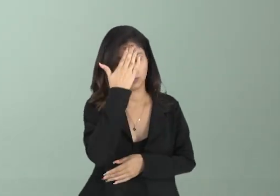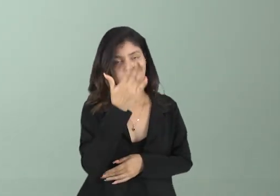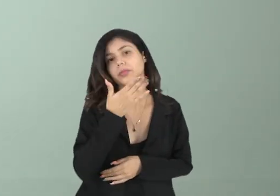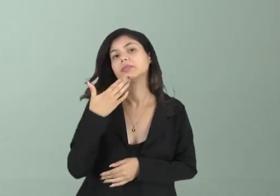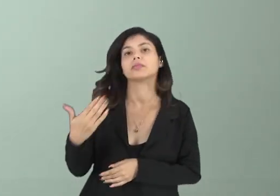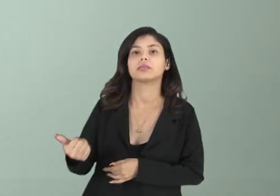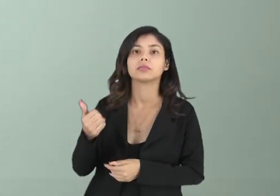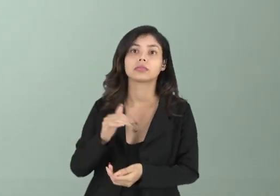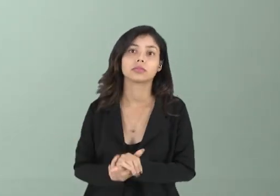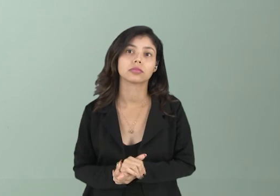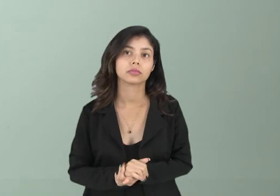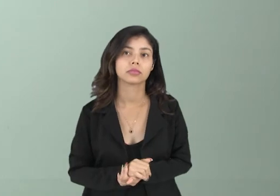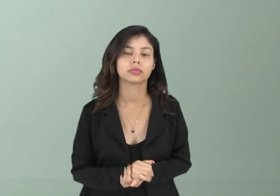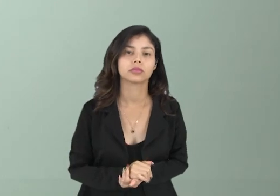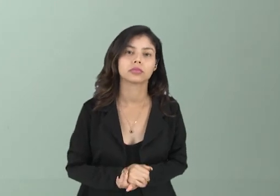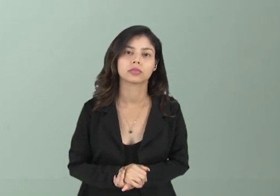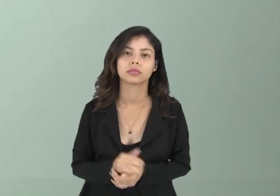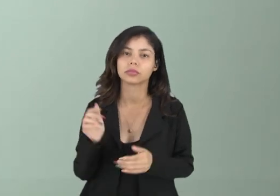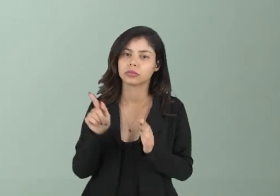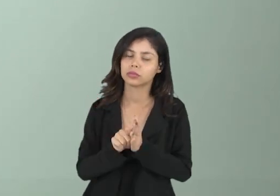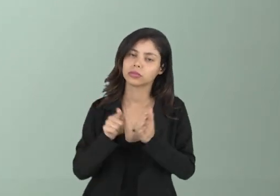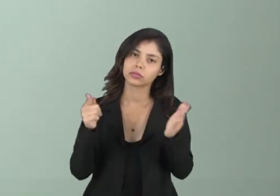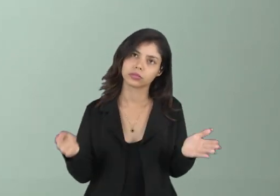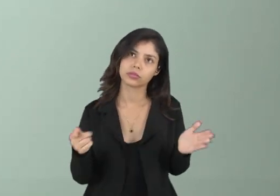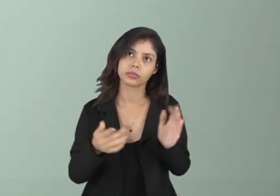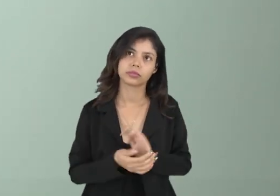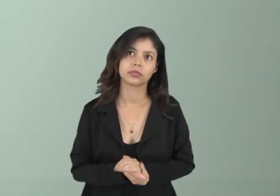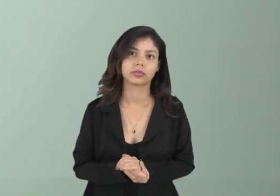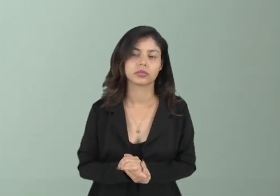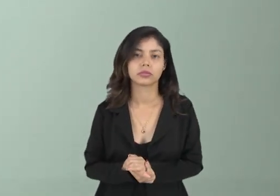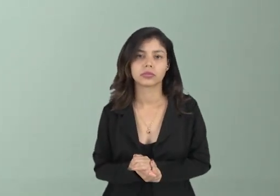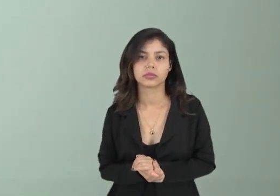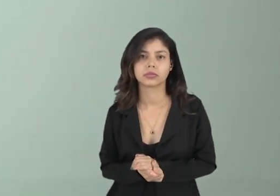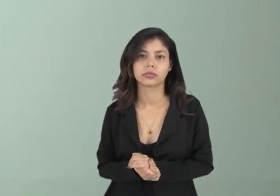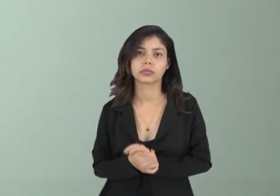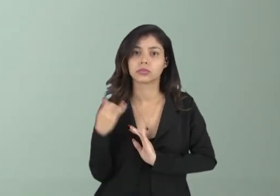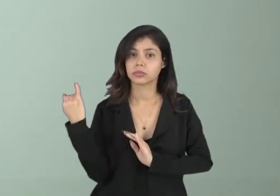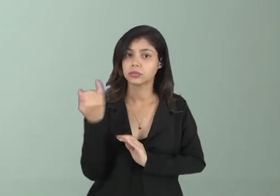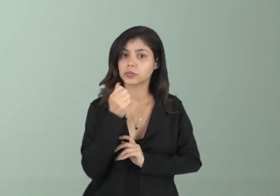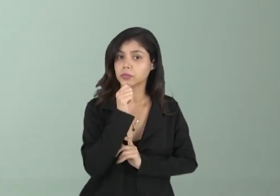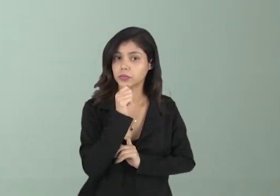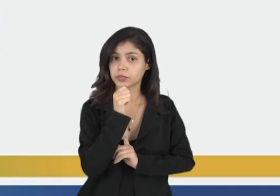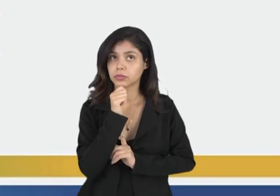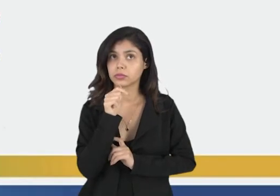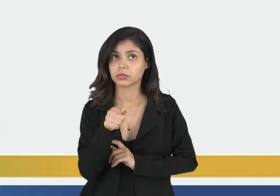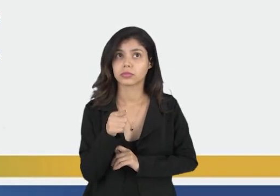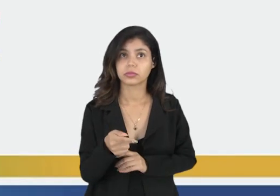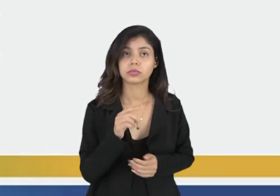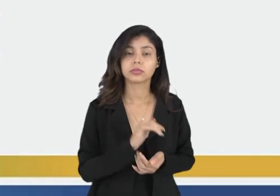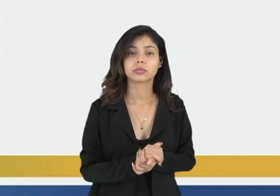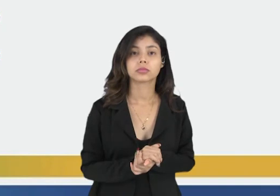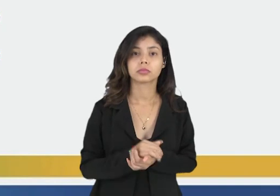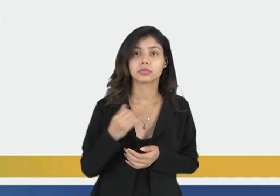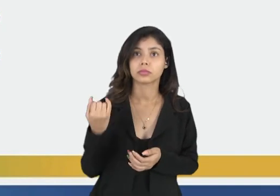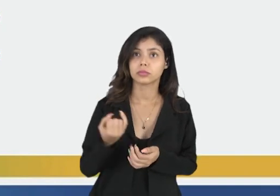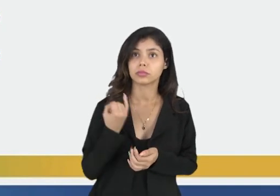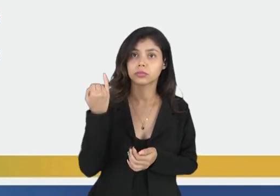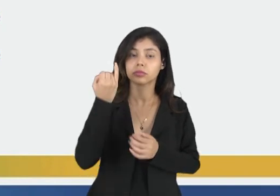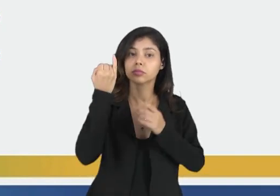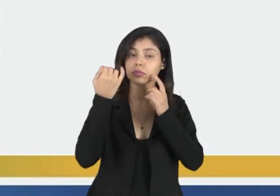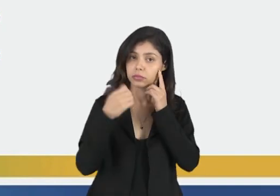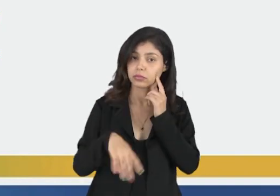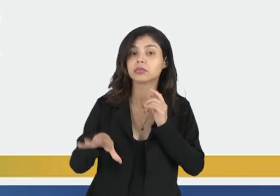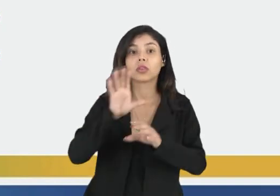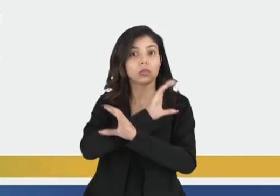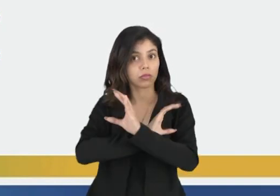ali o posicionamento das editorias dos jornais. É importante ainda que essas fontes sejam oficiais e